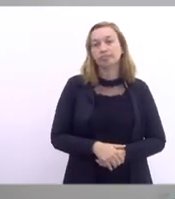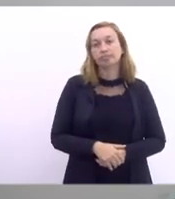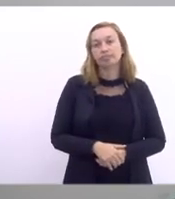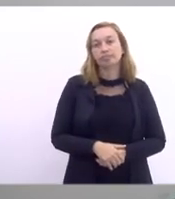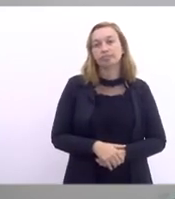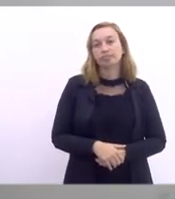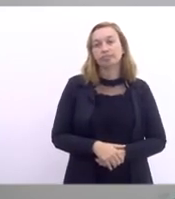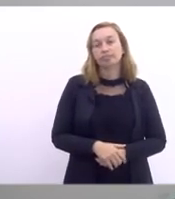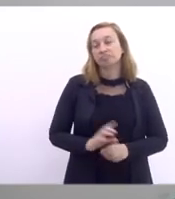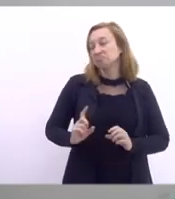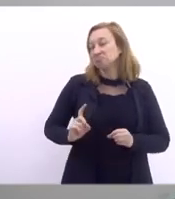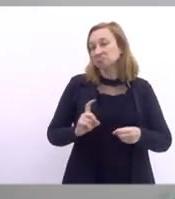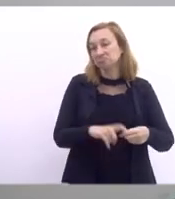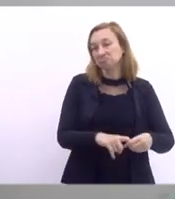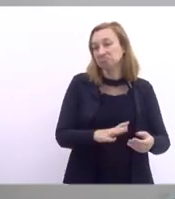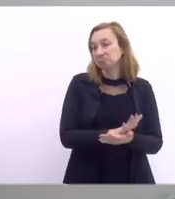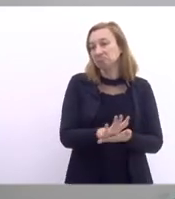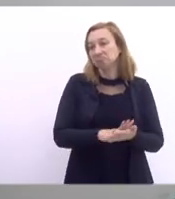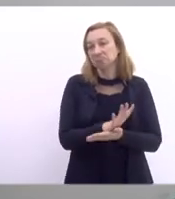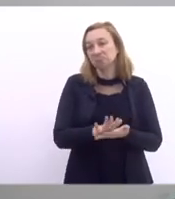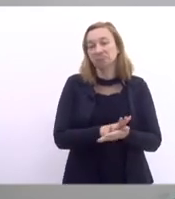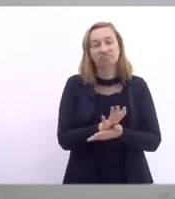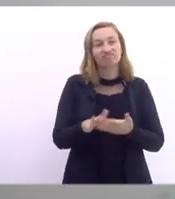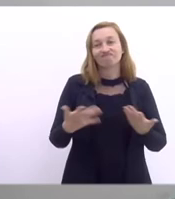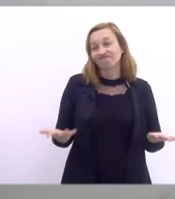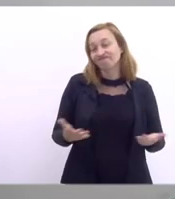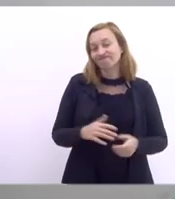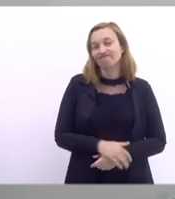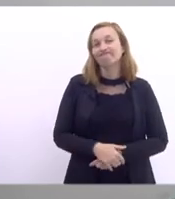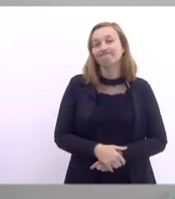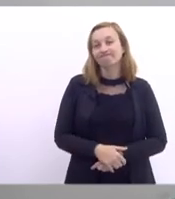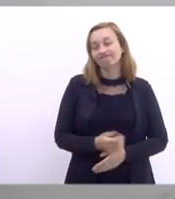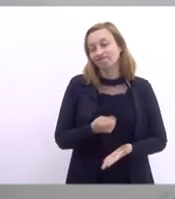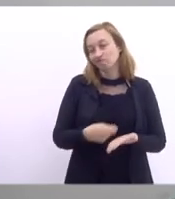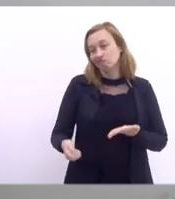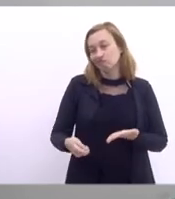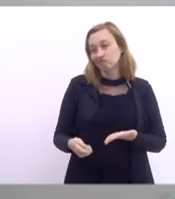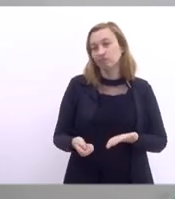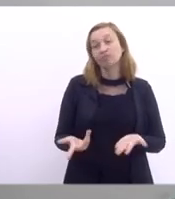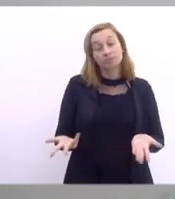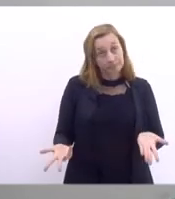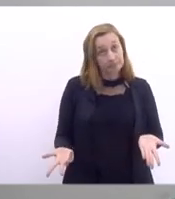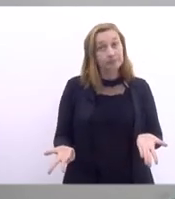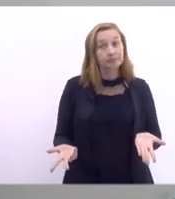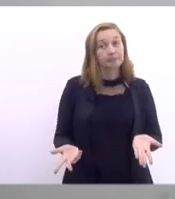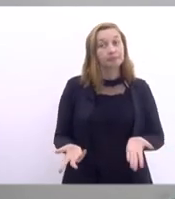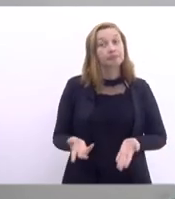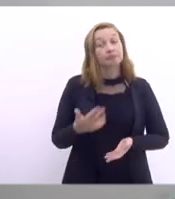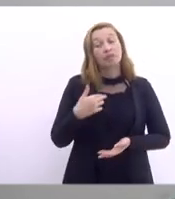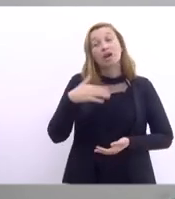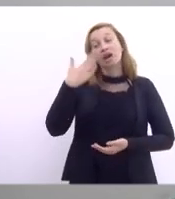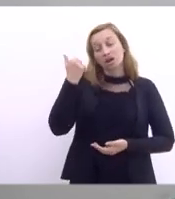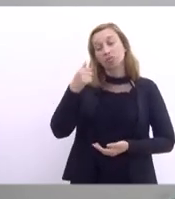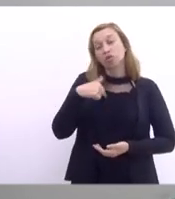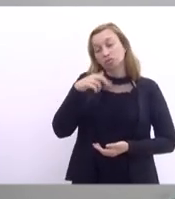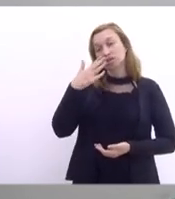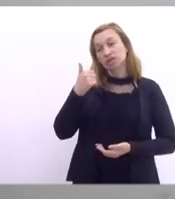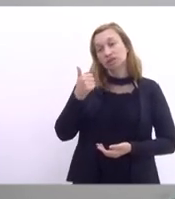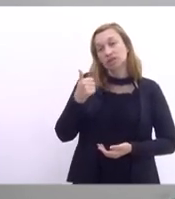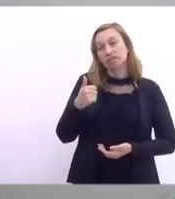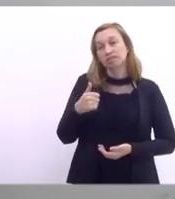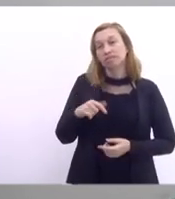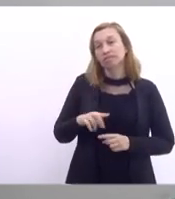sem convênio ou termo de cooperação assinado É claro que eu sei a resposta mas